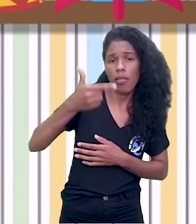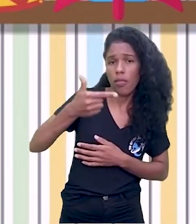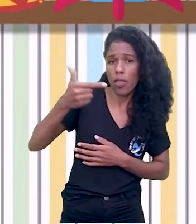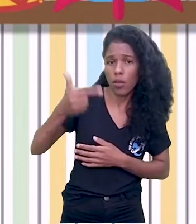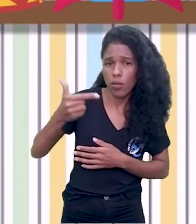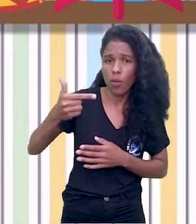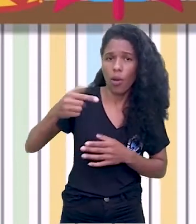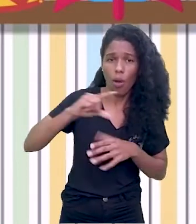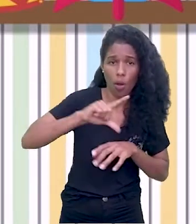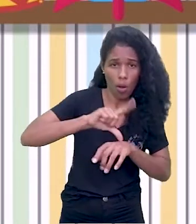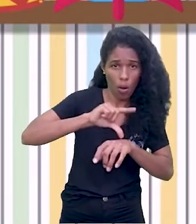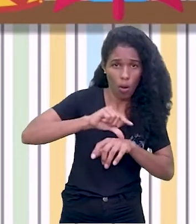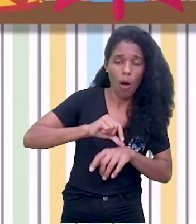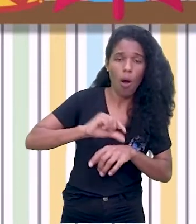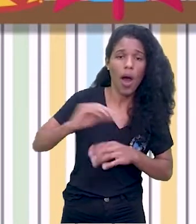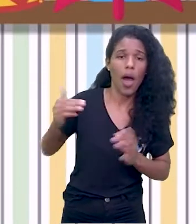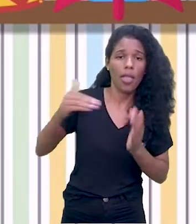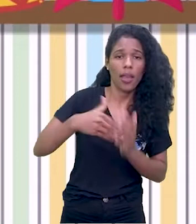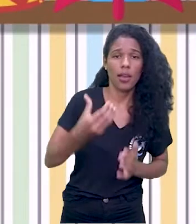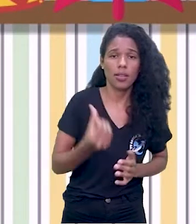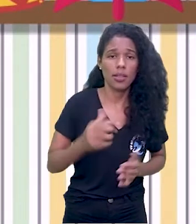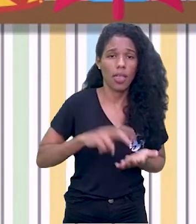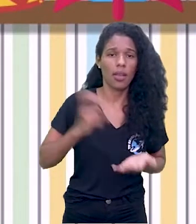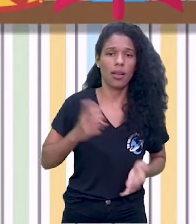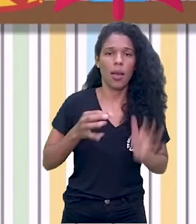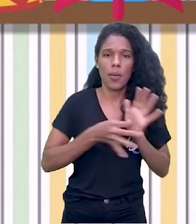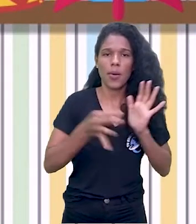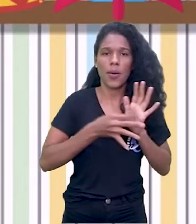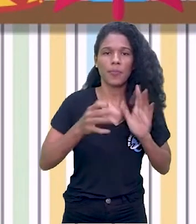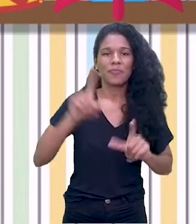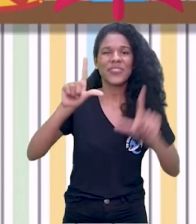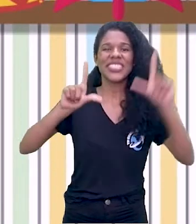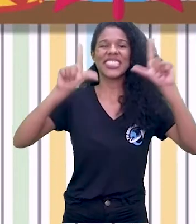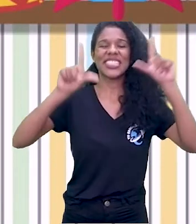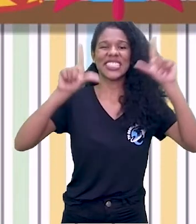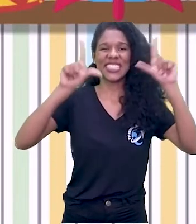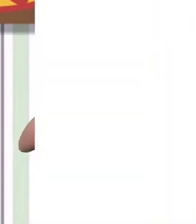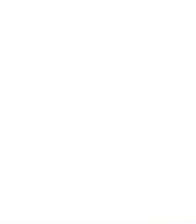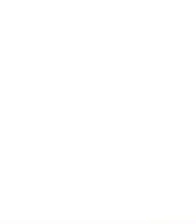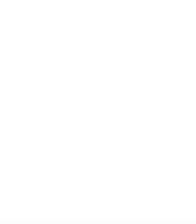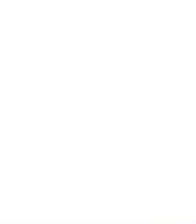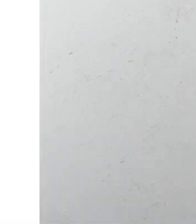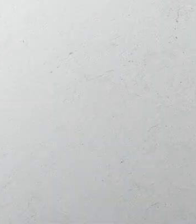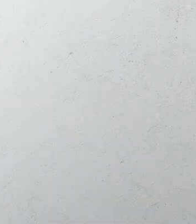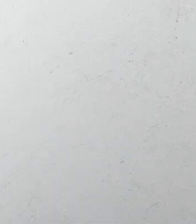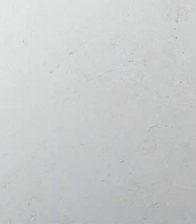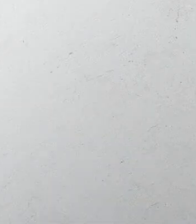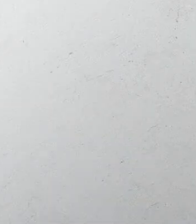da manhã. Para mais dicas como essa, fique ligado na TV Educação.